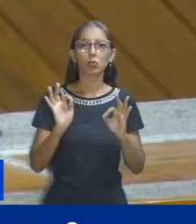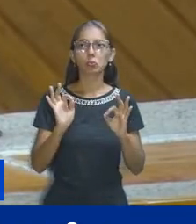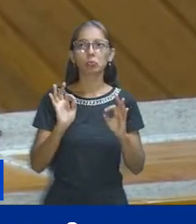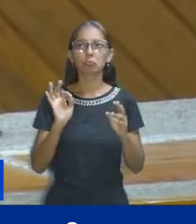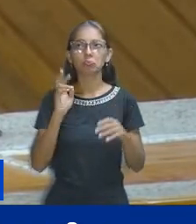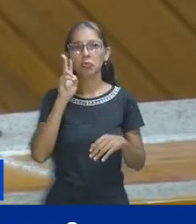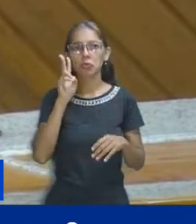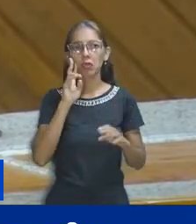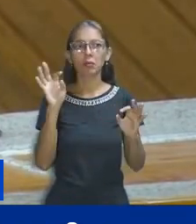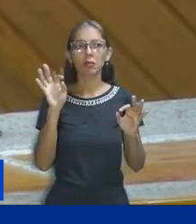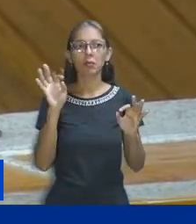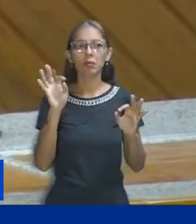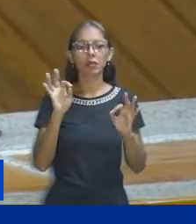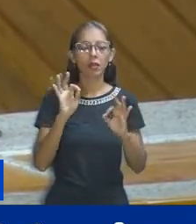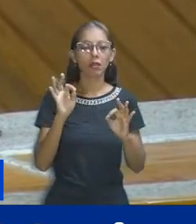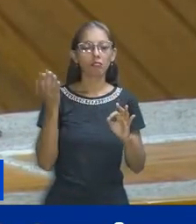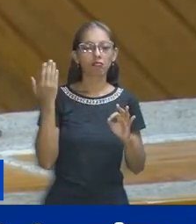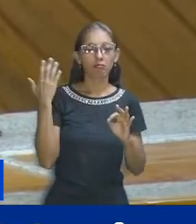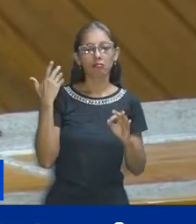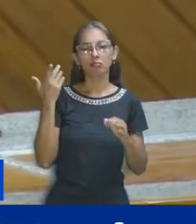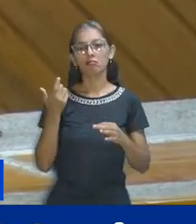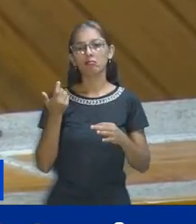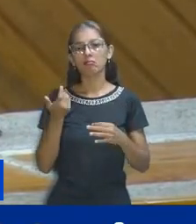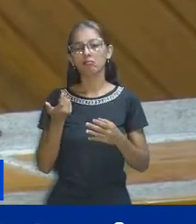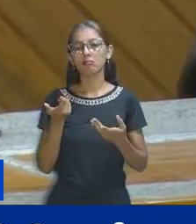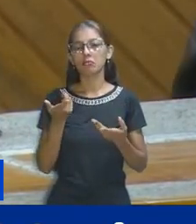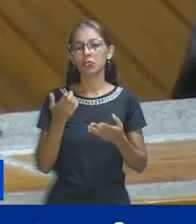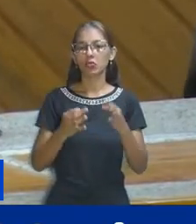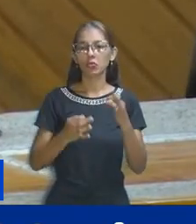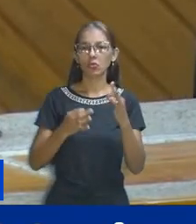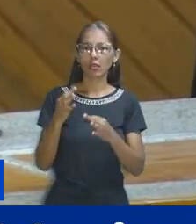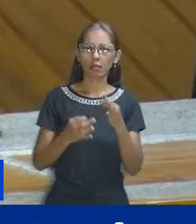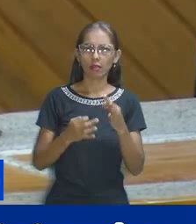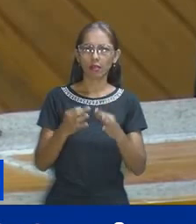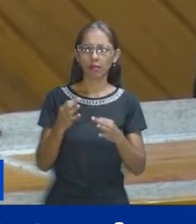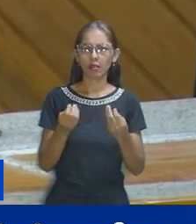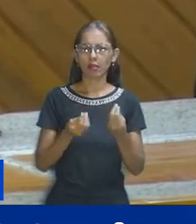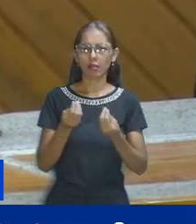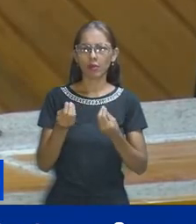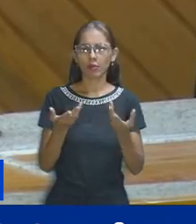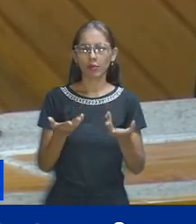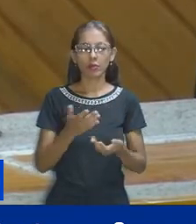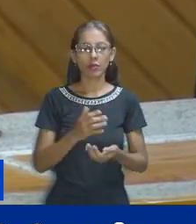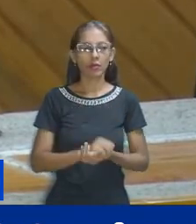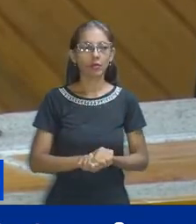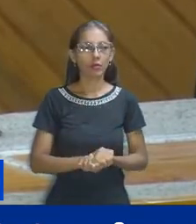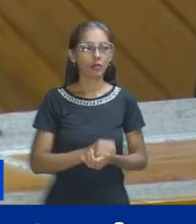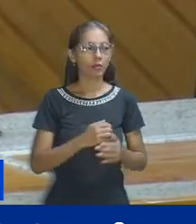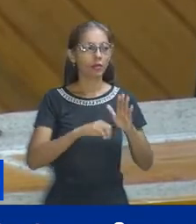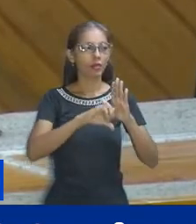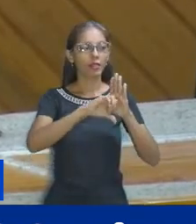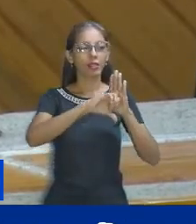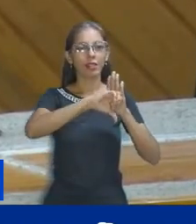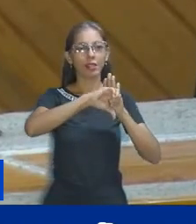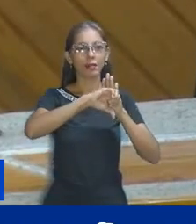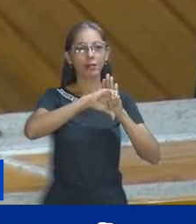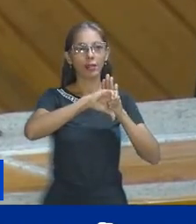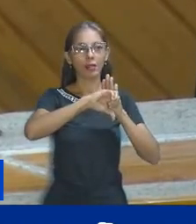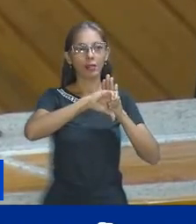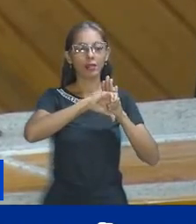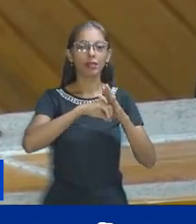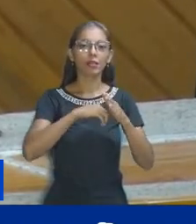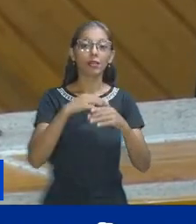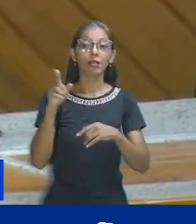que envolve prática de crime ou suposta prática de crime, em que as testemunhas